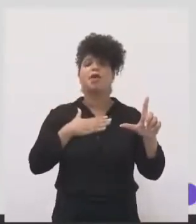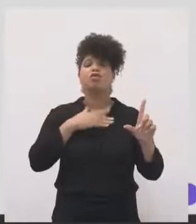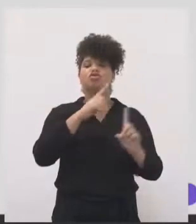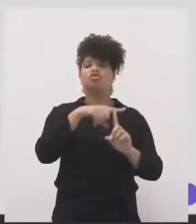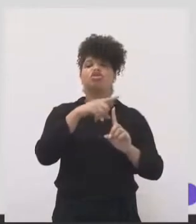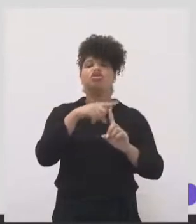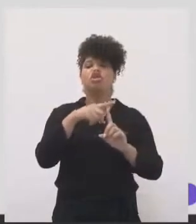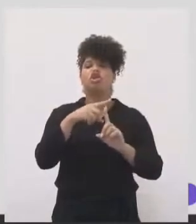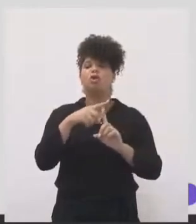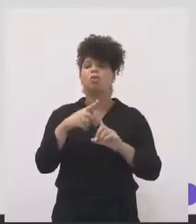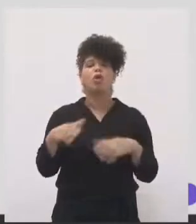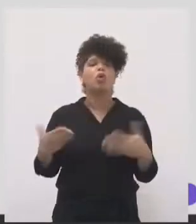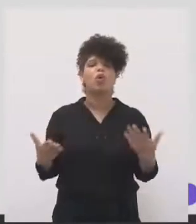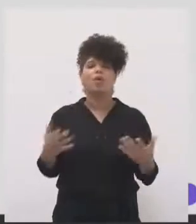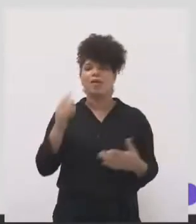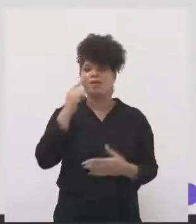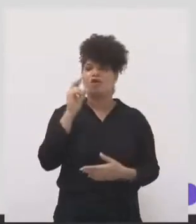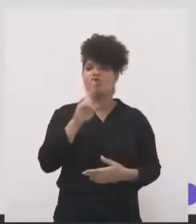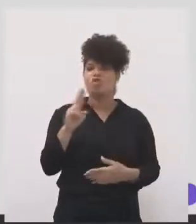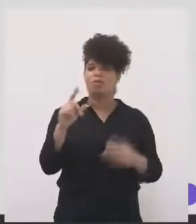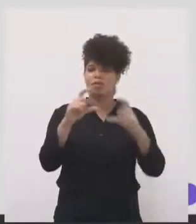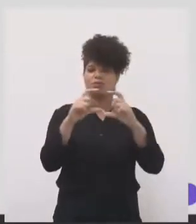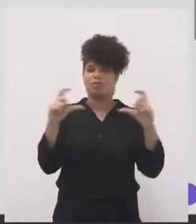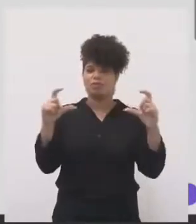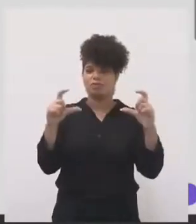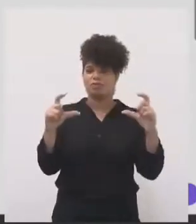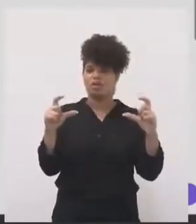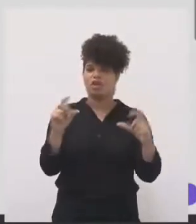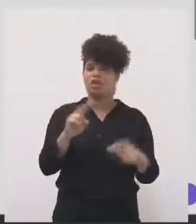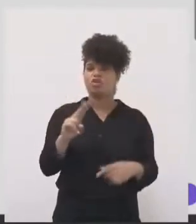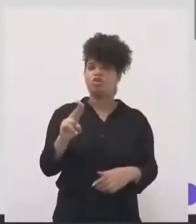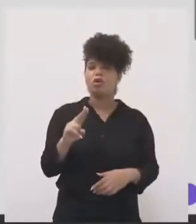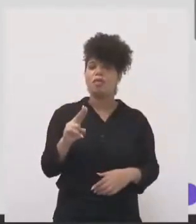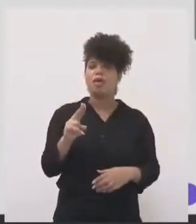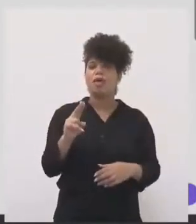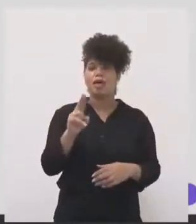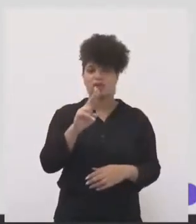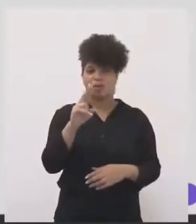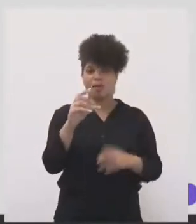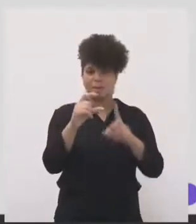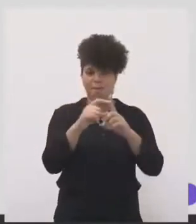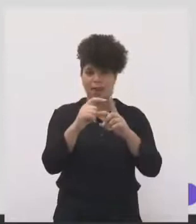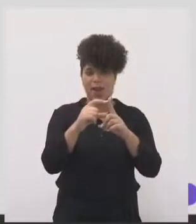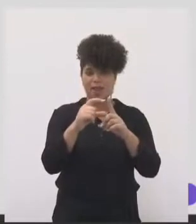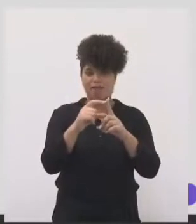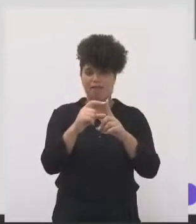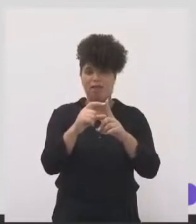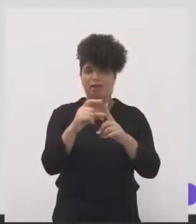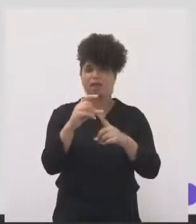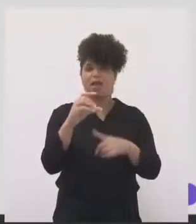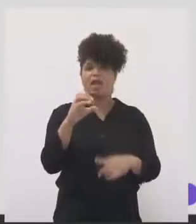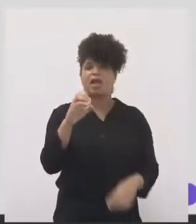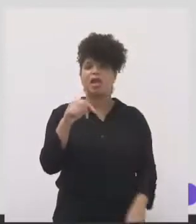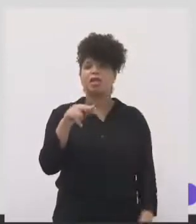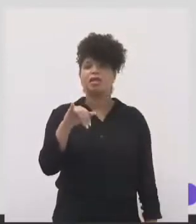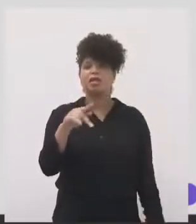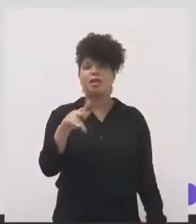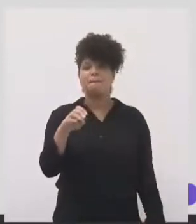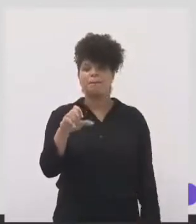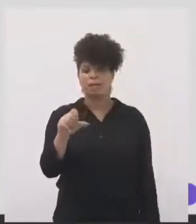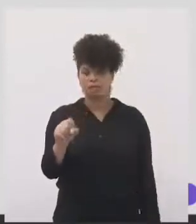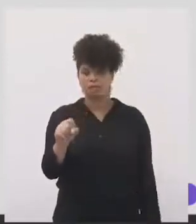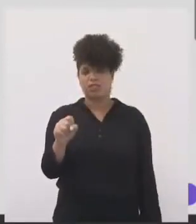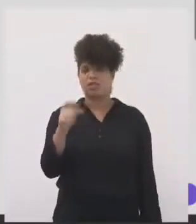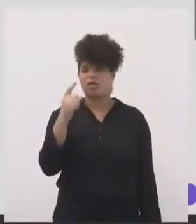tenho acesso. Basta acessar cobranças e equipes, tá? Engrenagem, menu lateral